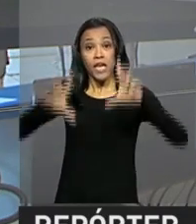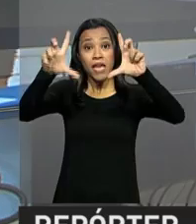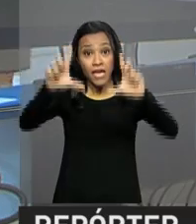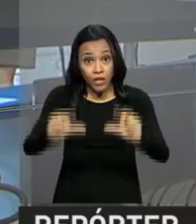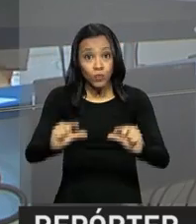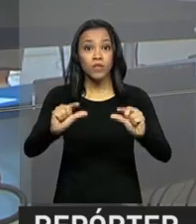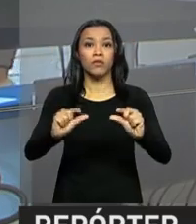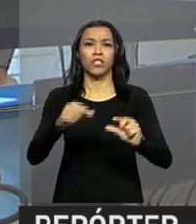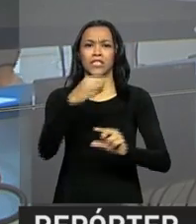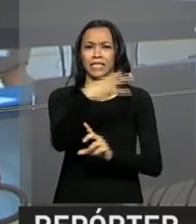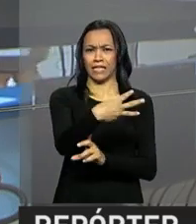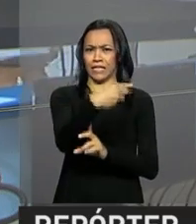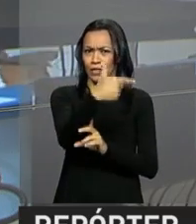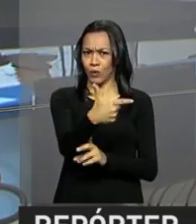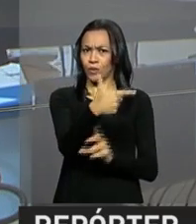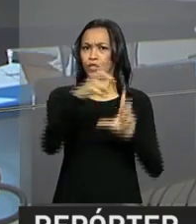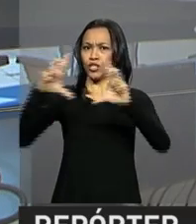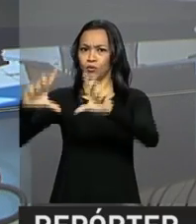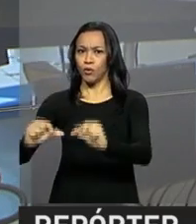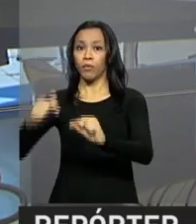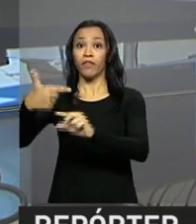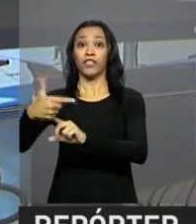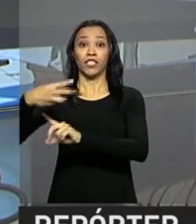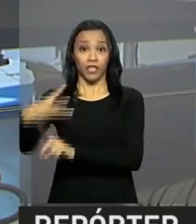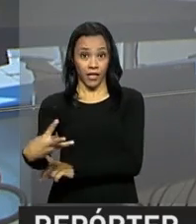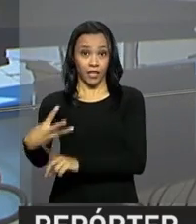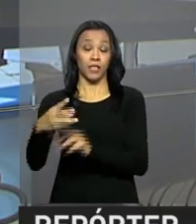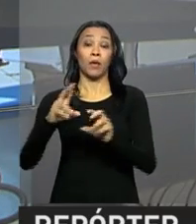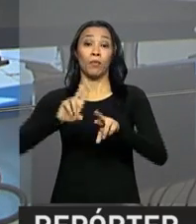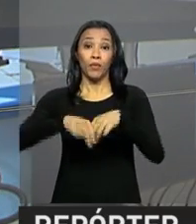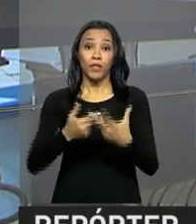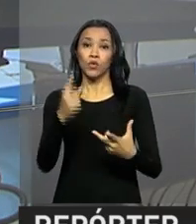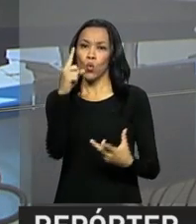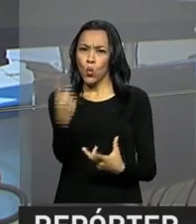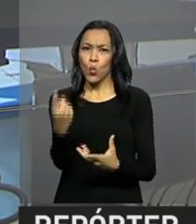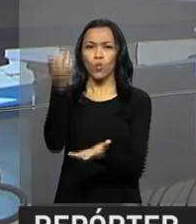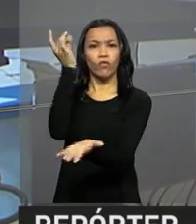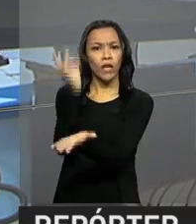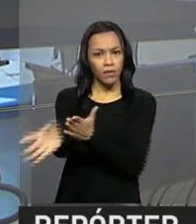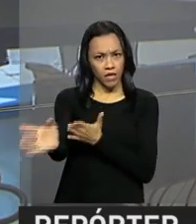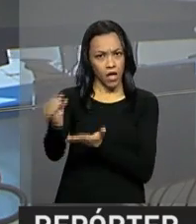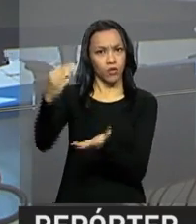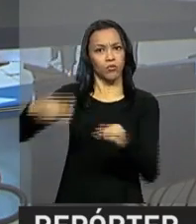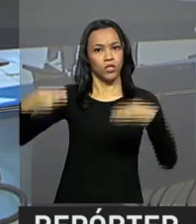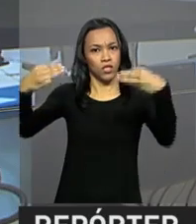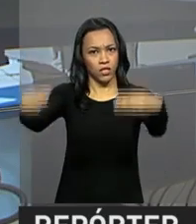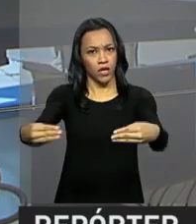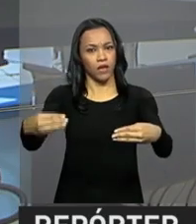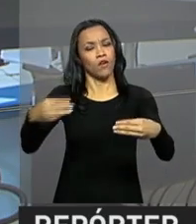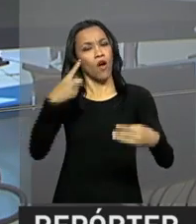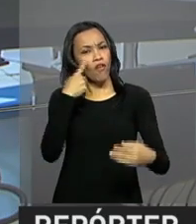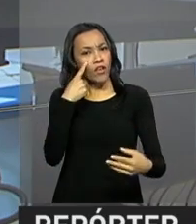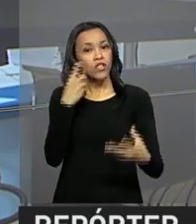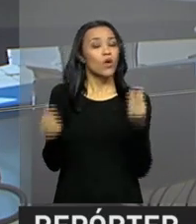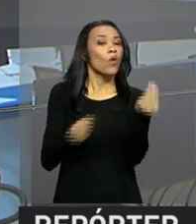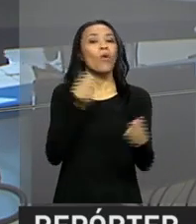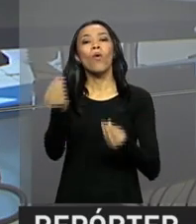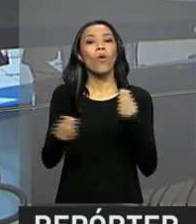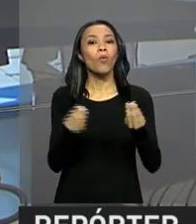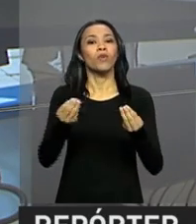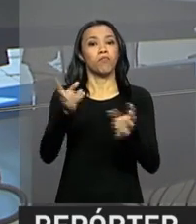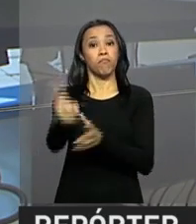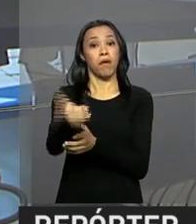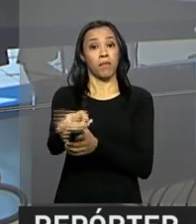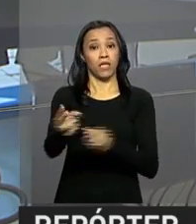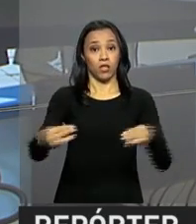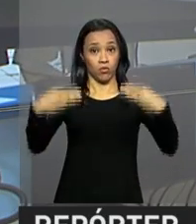para 23. Para isso, foram unificadas pastas, um ministério foi extinto e outros perderam status. Confira agora os ministérios que foram